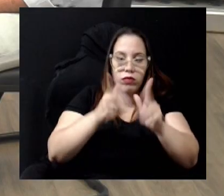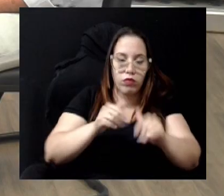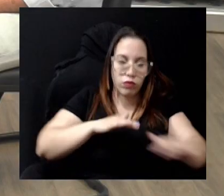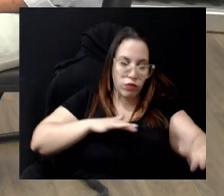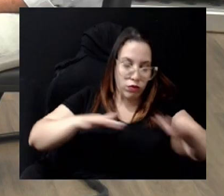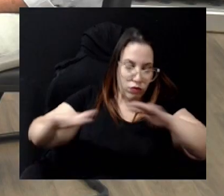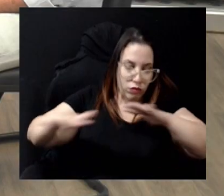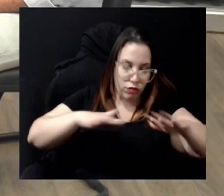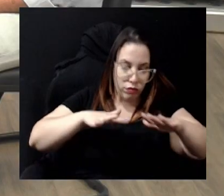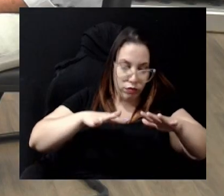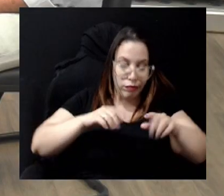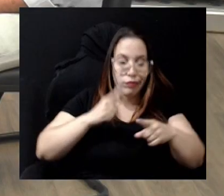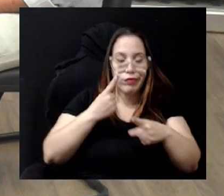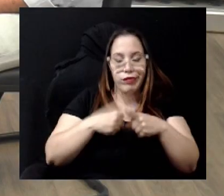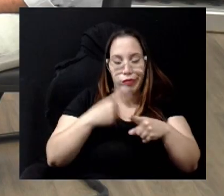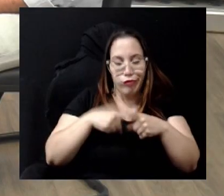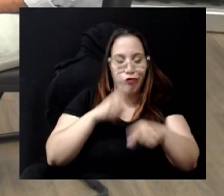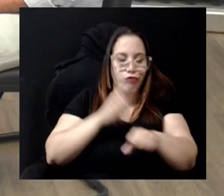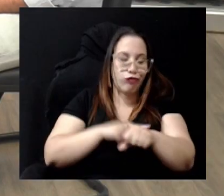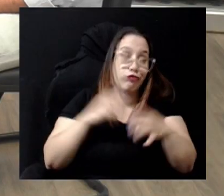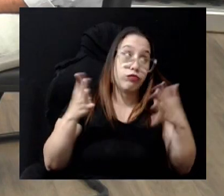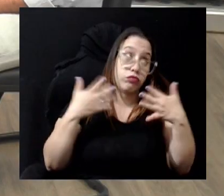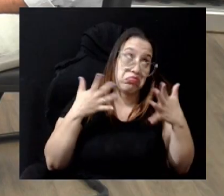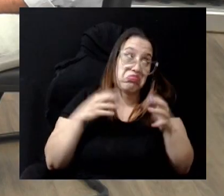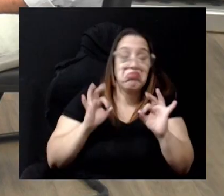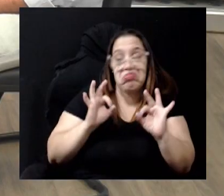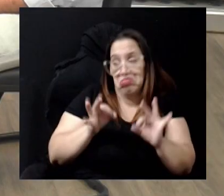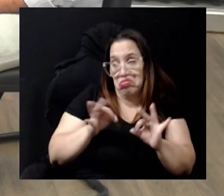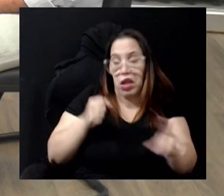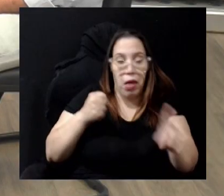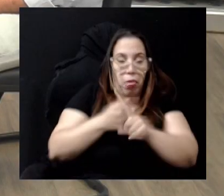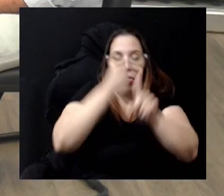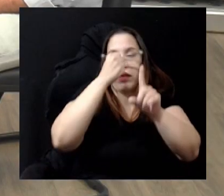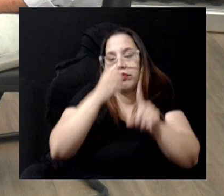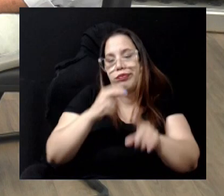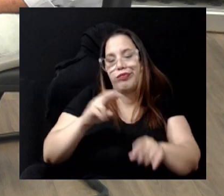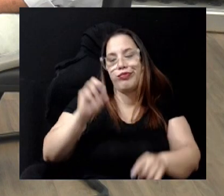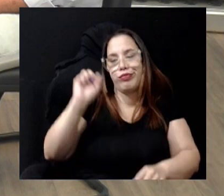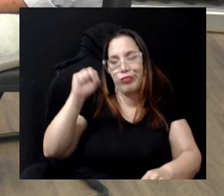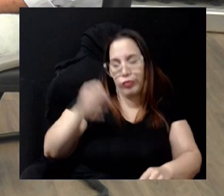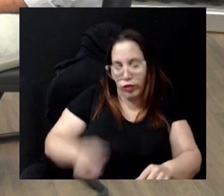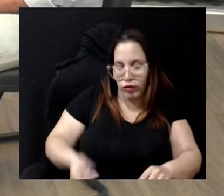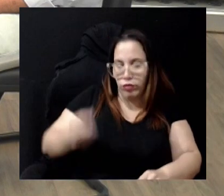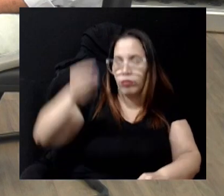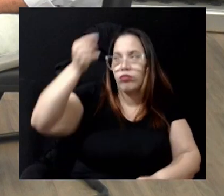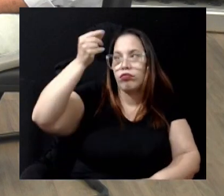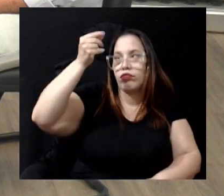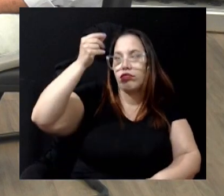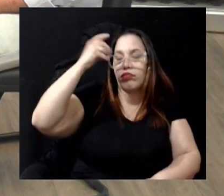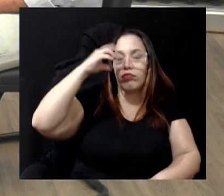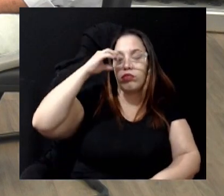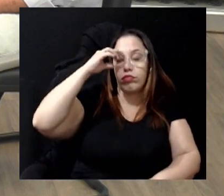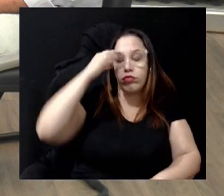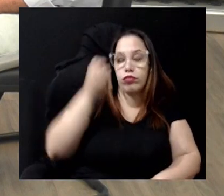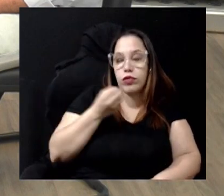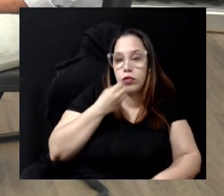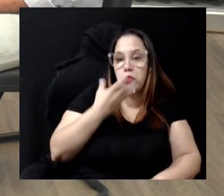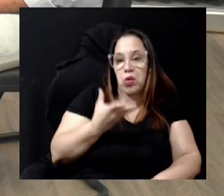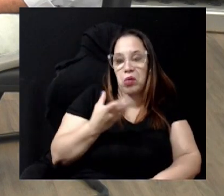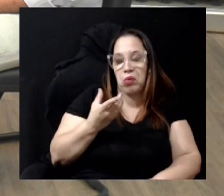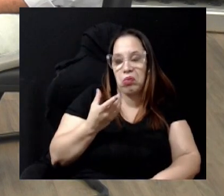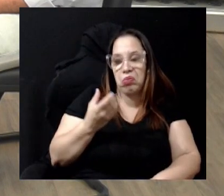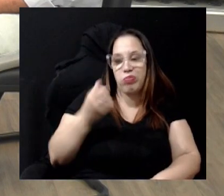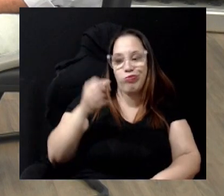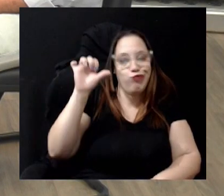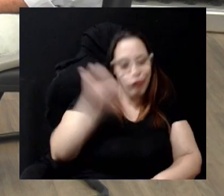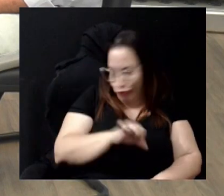porque o horário de verão realmente impacta sim na economia, pode ser para o positivo ou para o